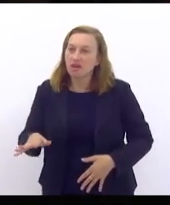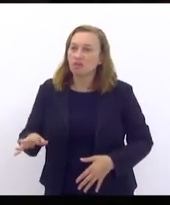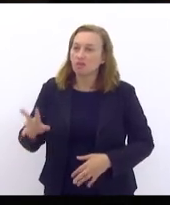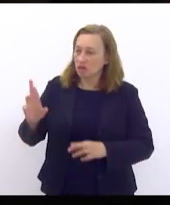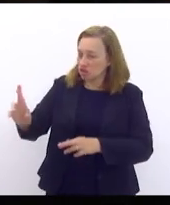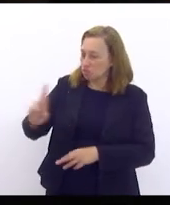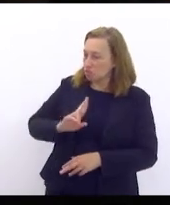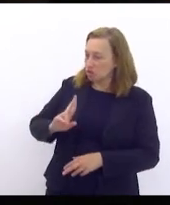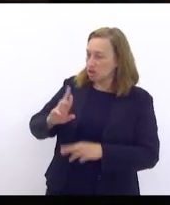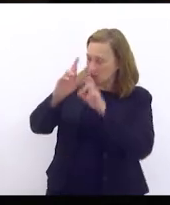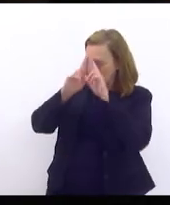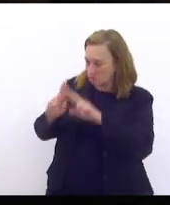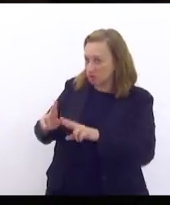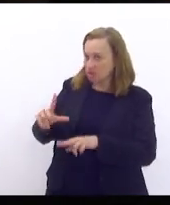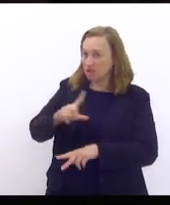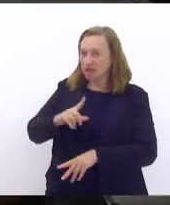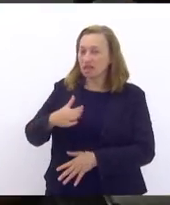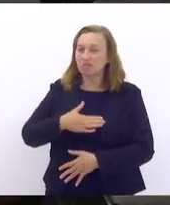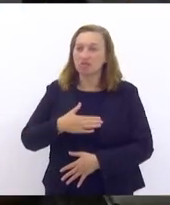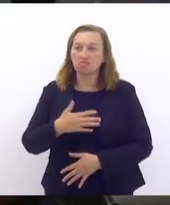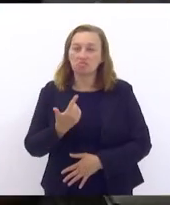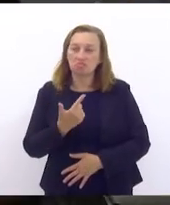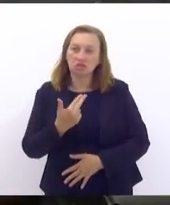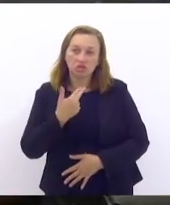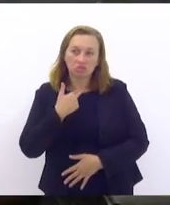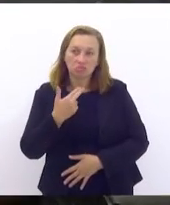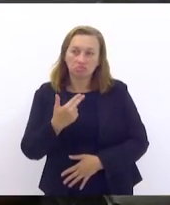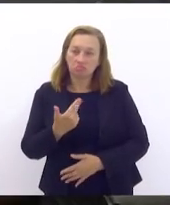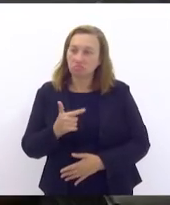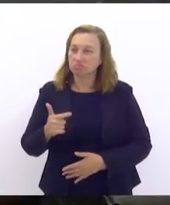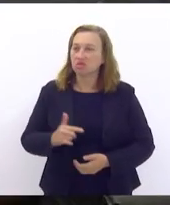respeito, porque não tem. Muito obrigada.